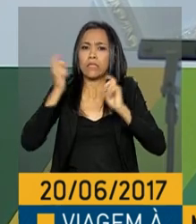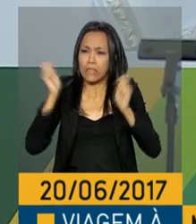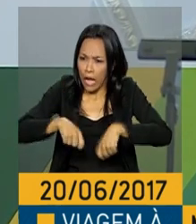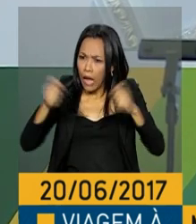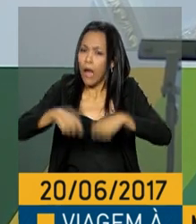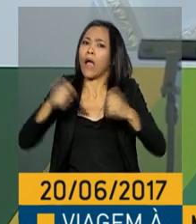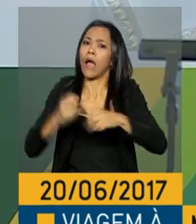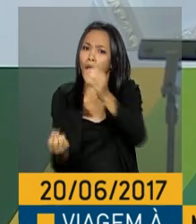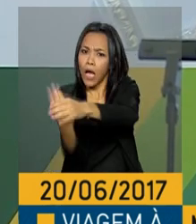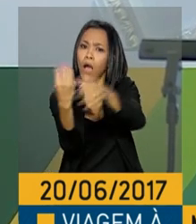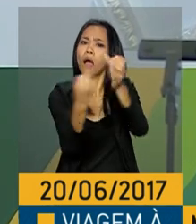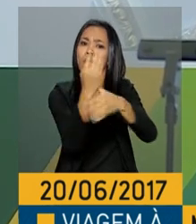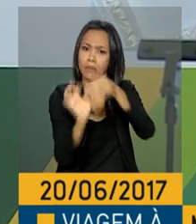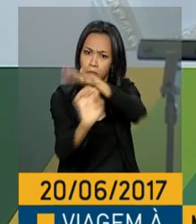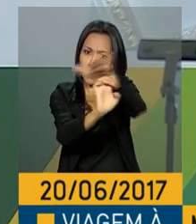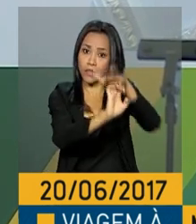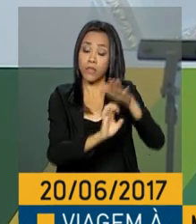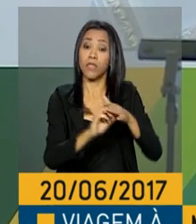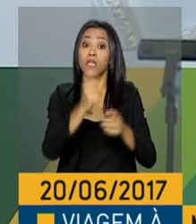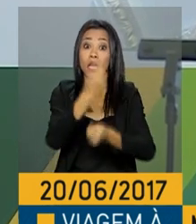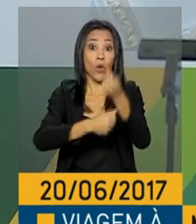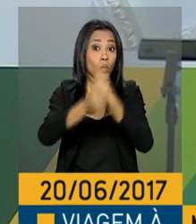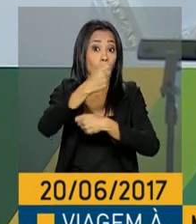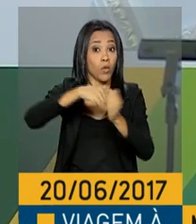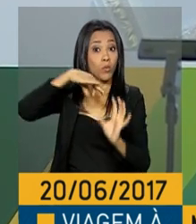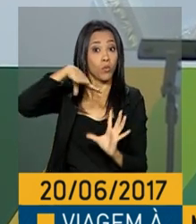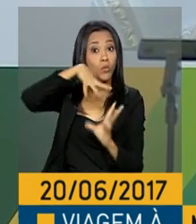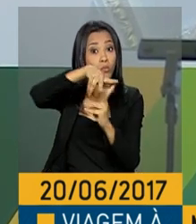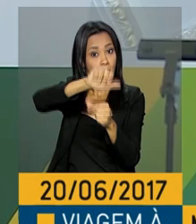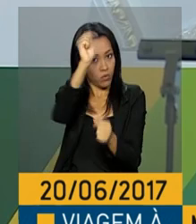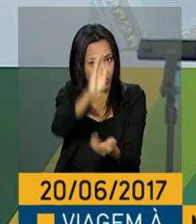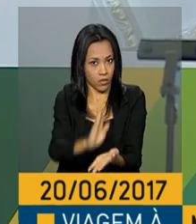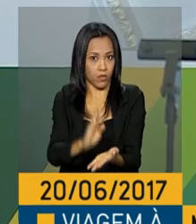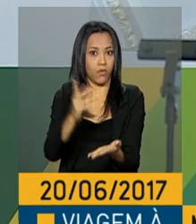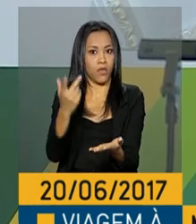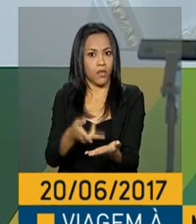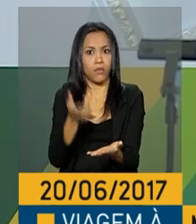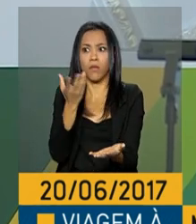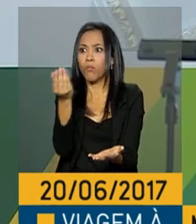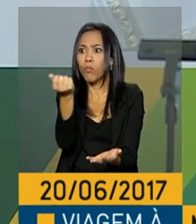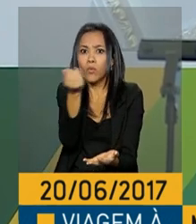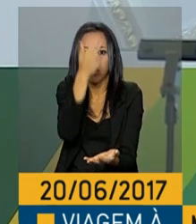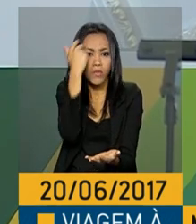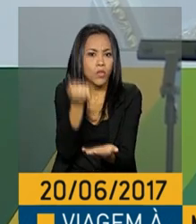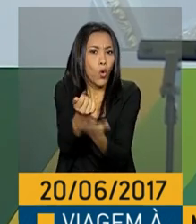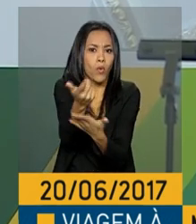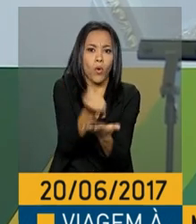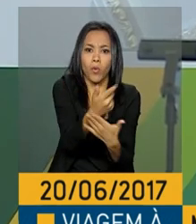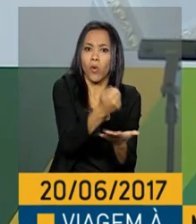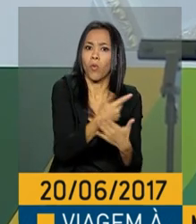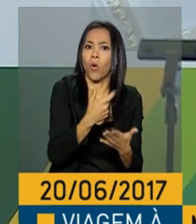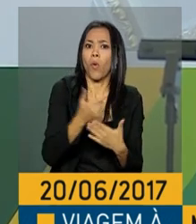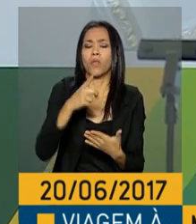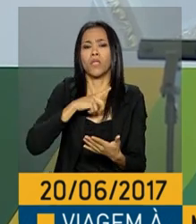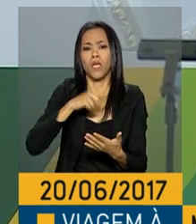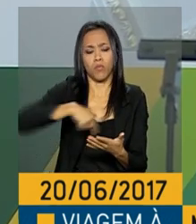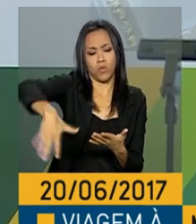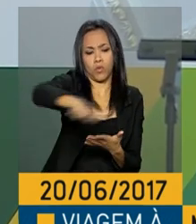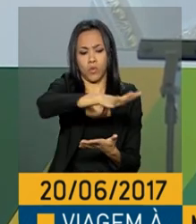entre as maiores economias do mundo e o nosso mercado consumidor é imenso. Abrigamos um parque